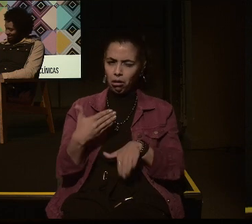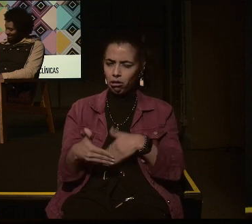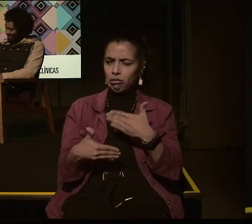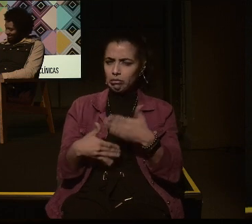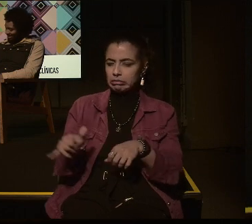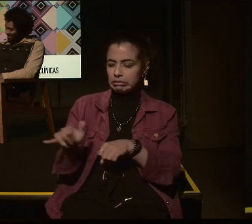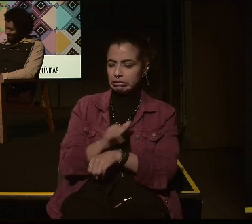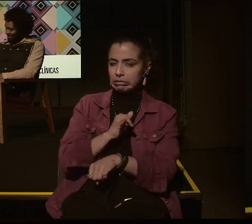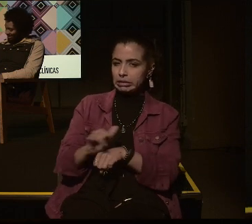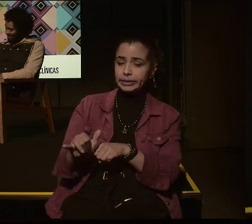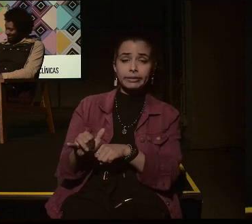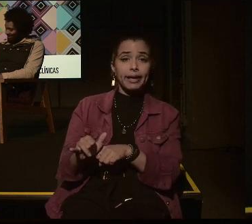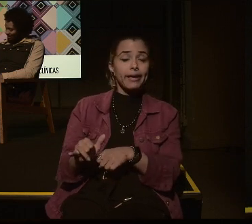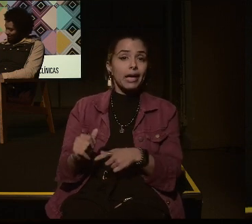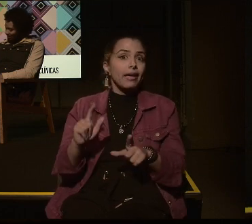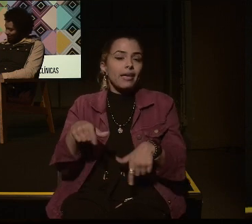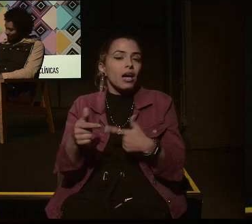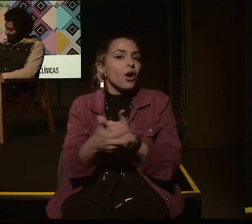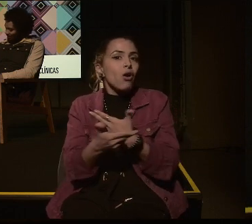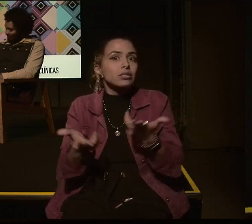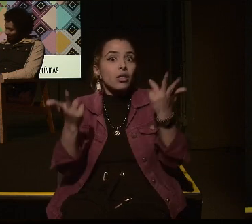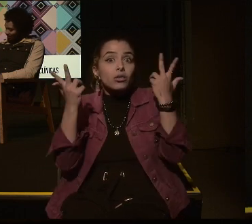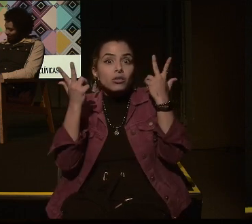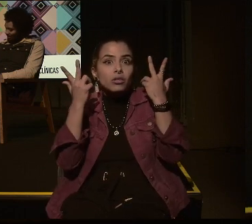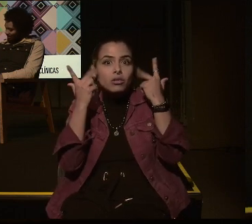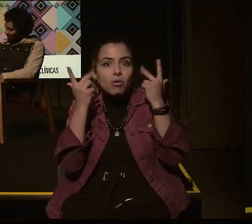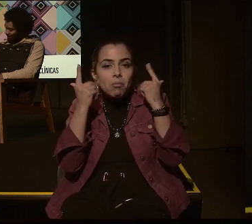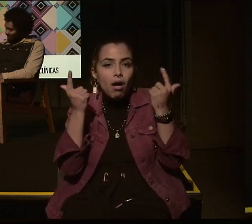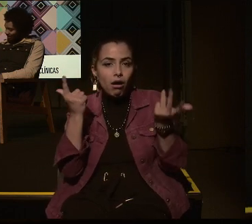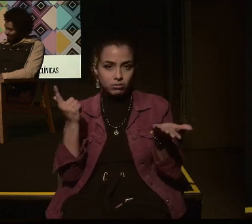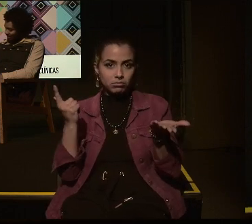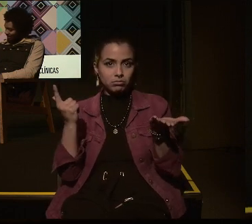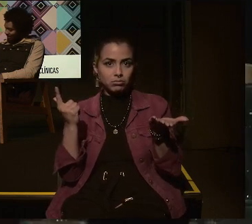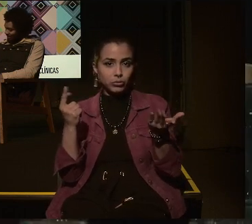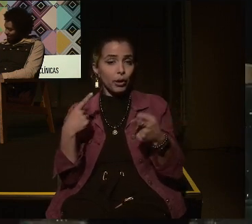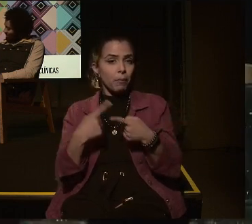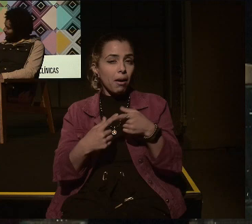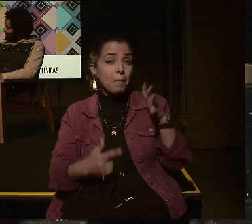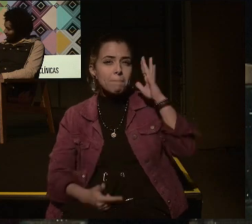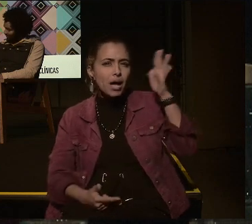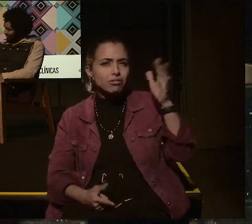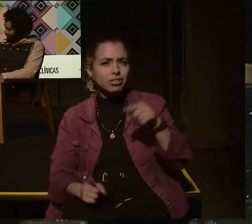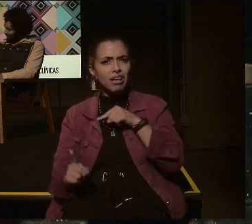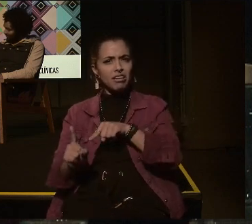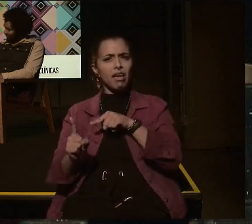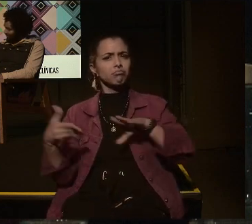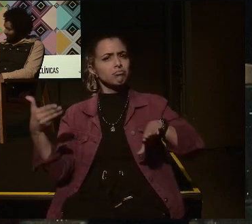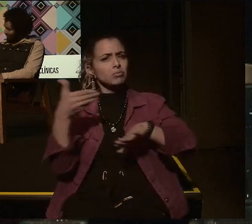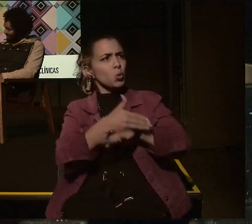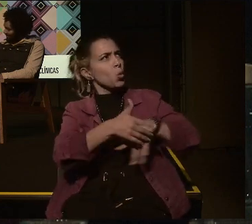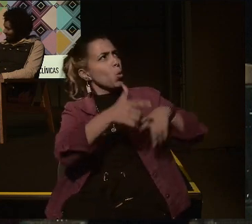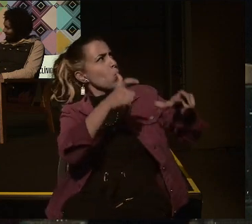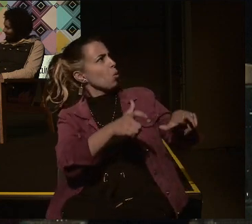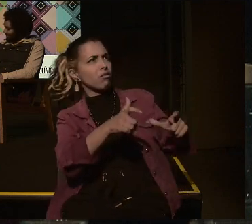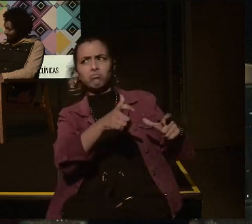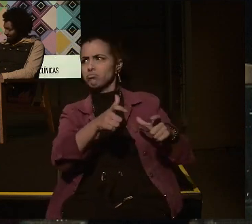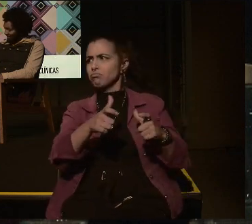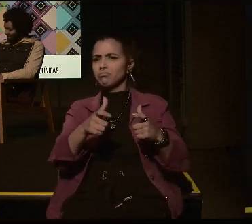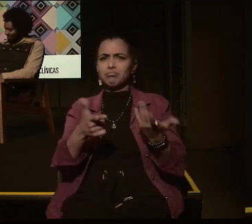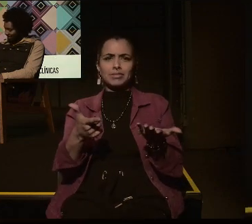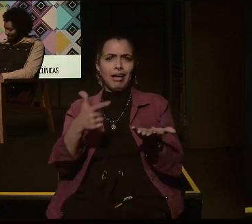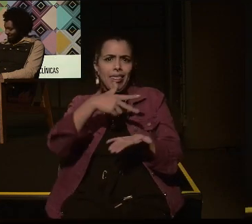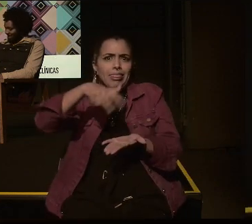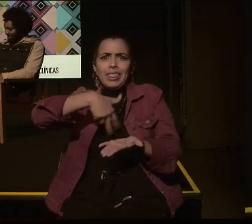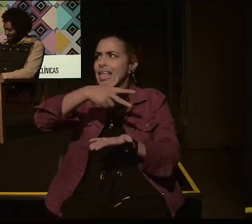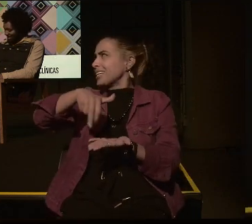que é comum. Porque, imagina, ele chega lá, os esquisitos, aqui, né? Não fala assim, não assim como eu tô